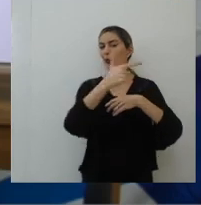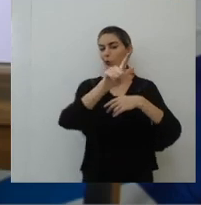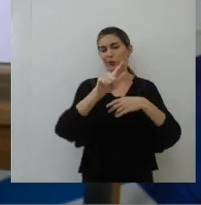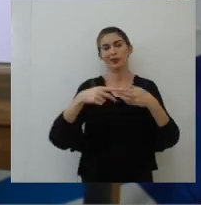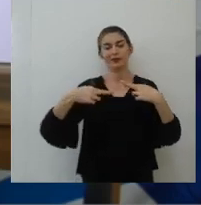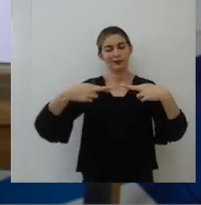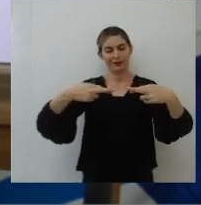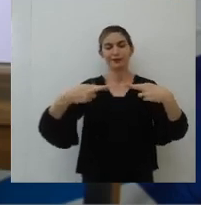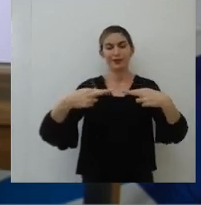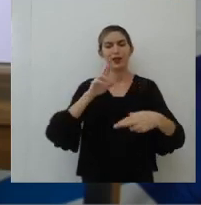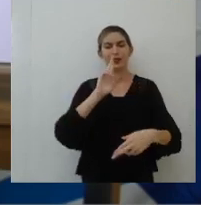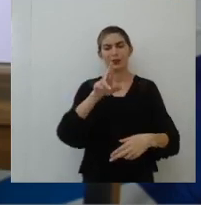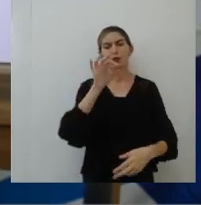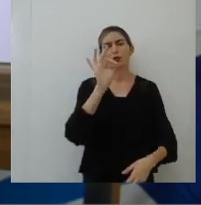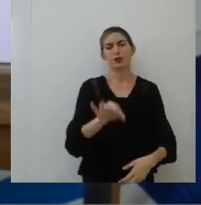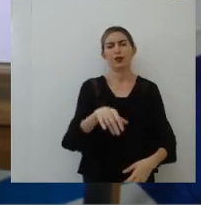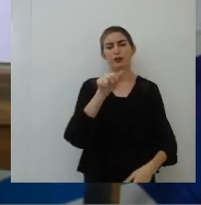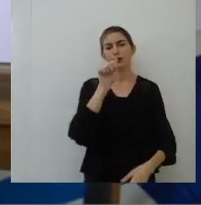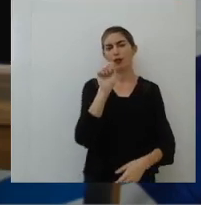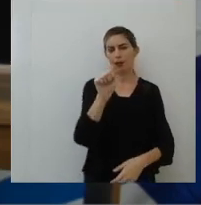Então, a resposta certa é letra A.